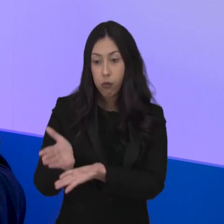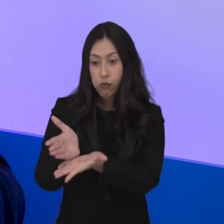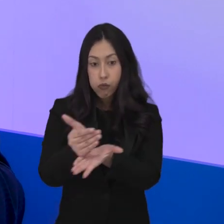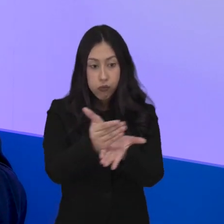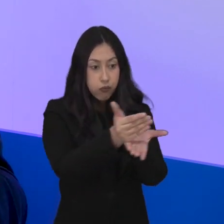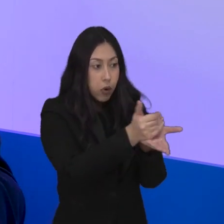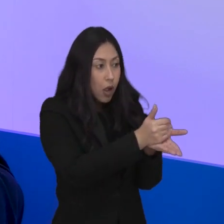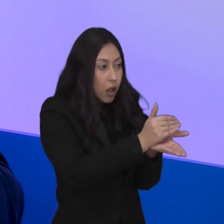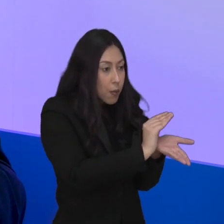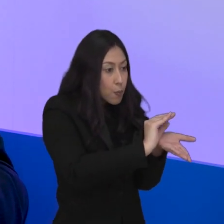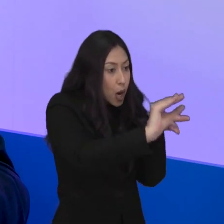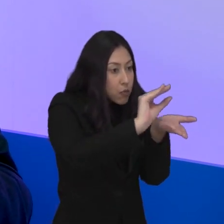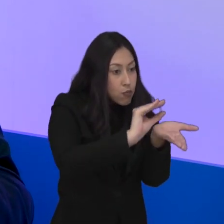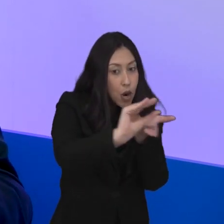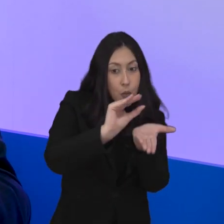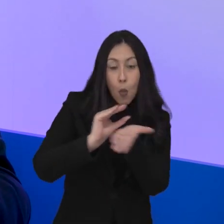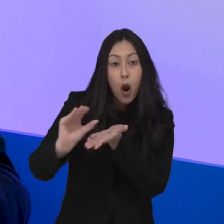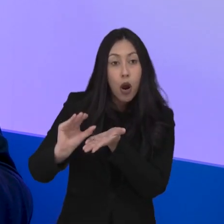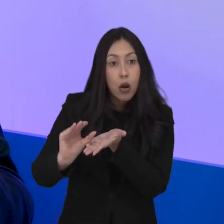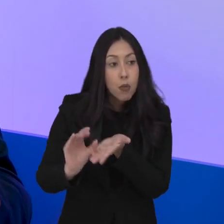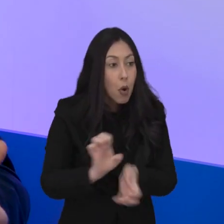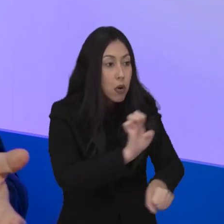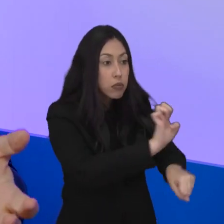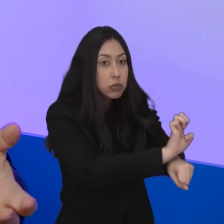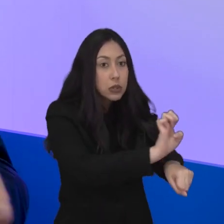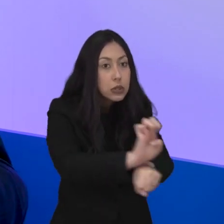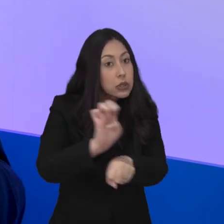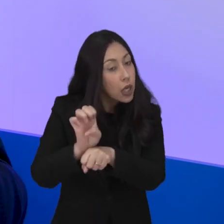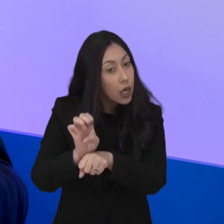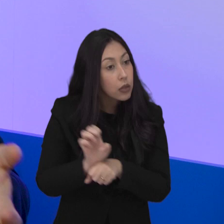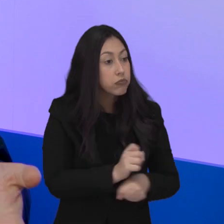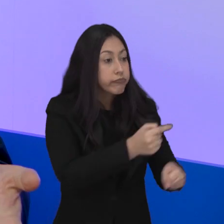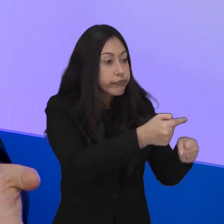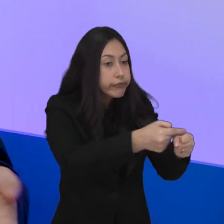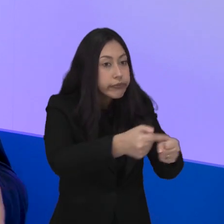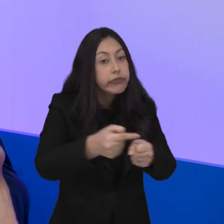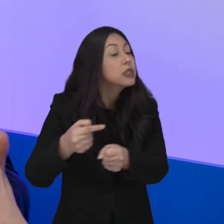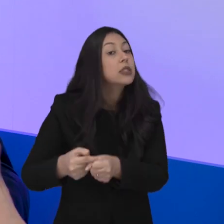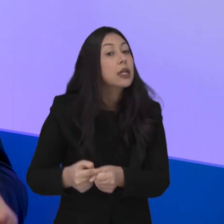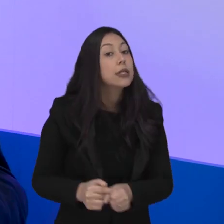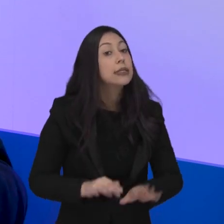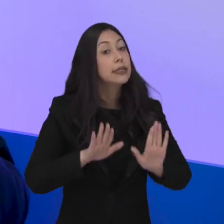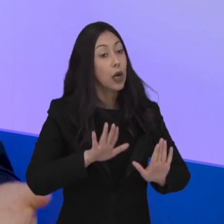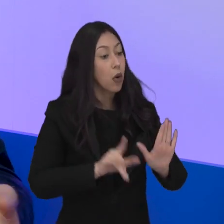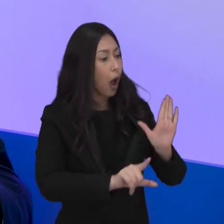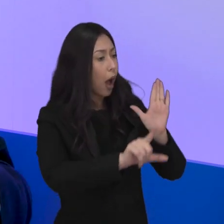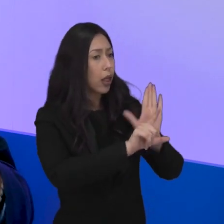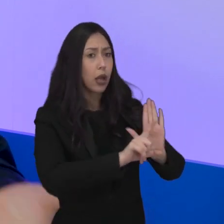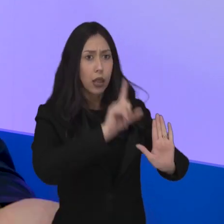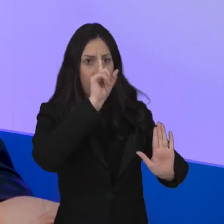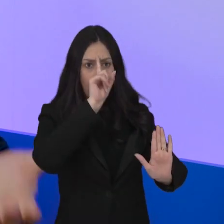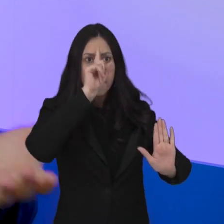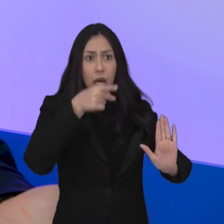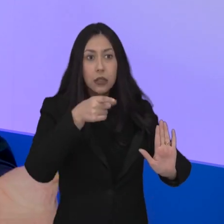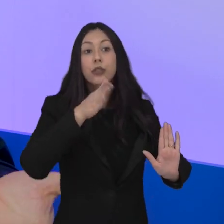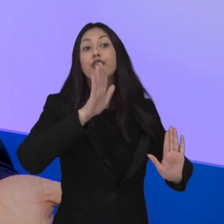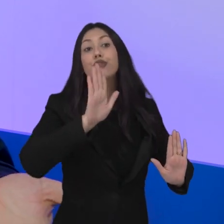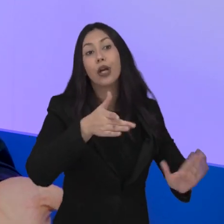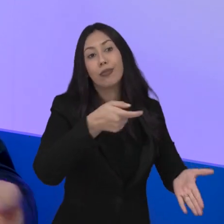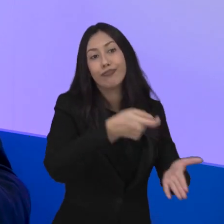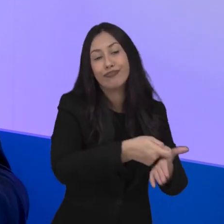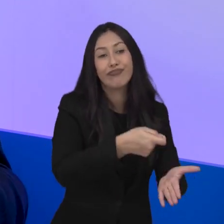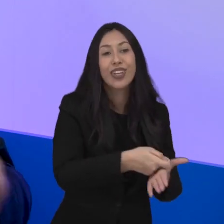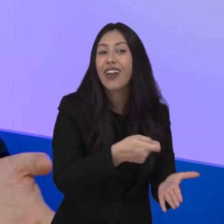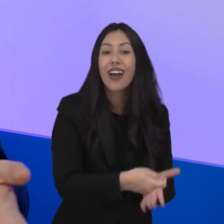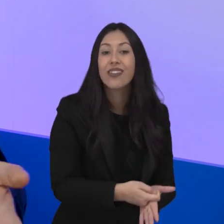muitas vezes ele é repassado para os estados, é repassado para os municípios. Então essas despesas são aquelas previstas em lei, elas são consideradas